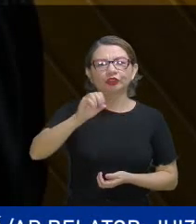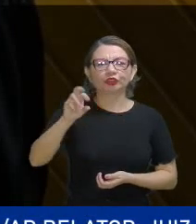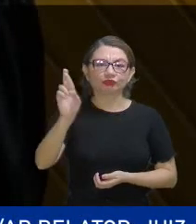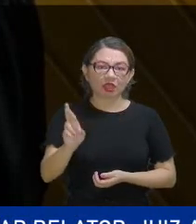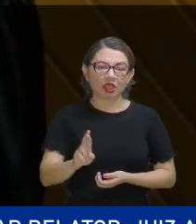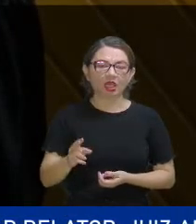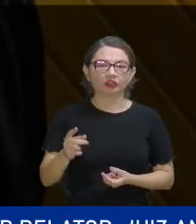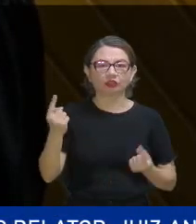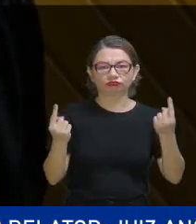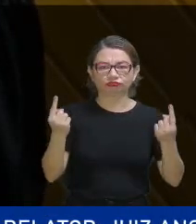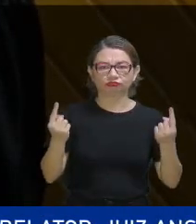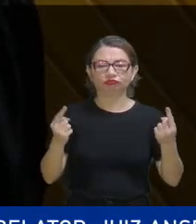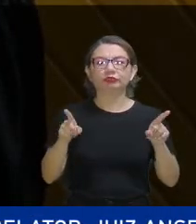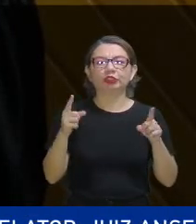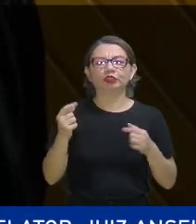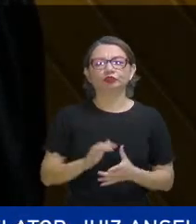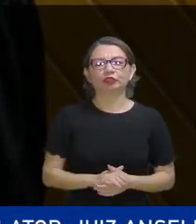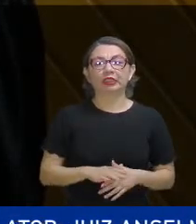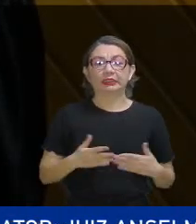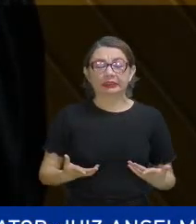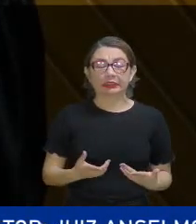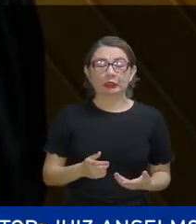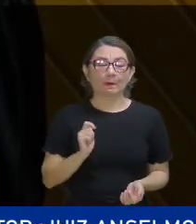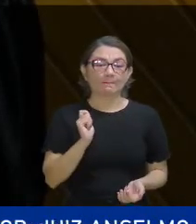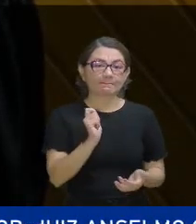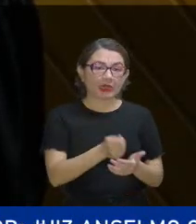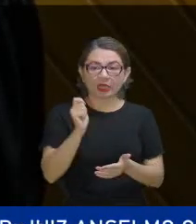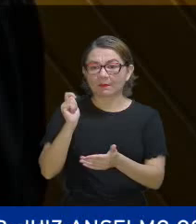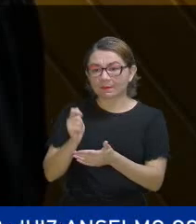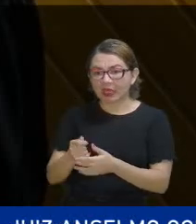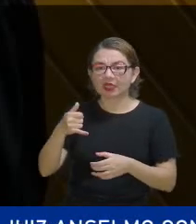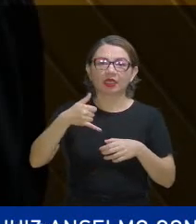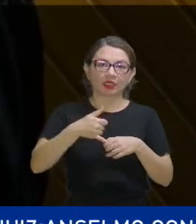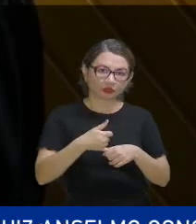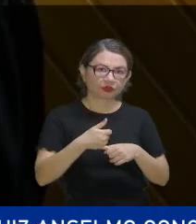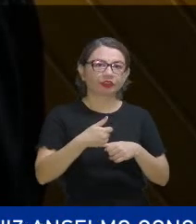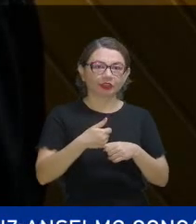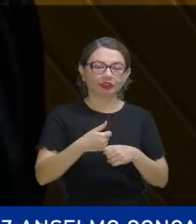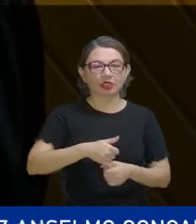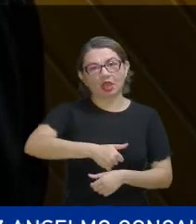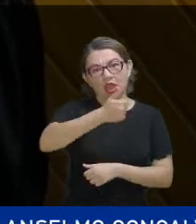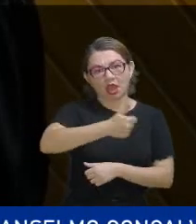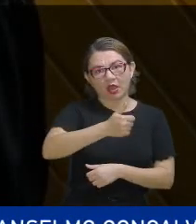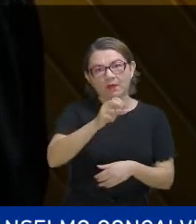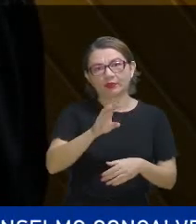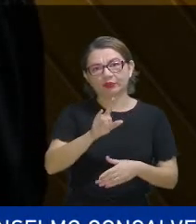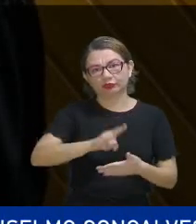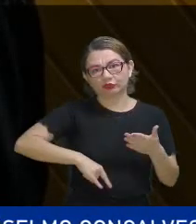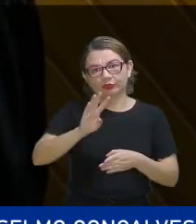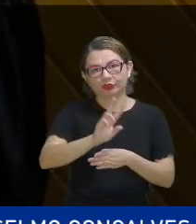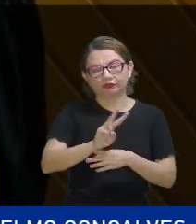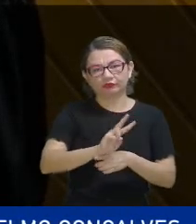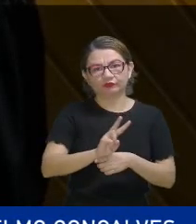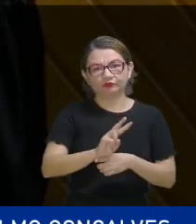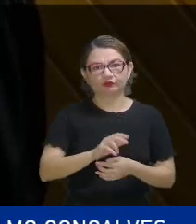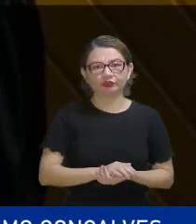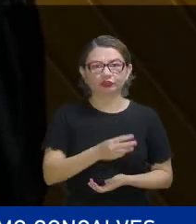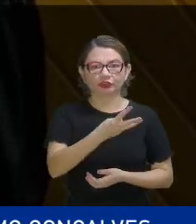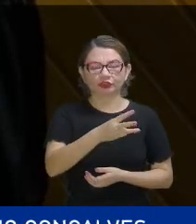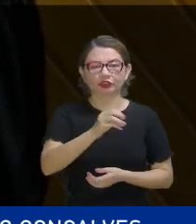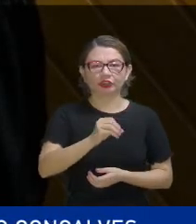2.500, respectivamente, correspondem a despesas com combustíveis. Considerando que a primeira nota fiscal foi emitida em 30 de setembro